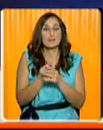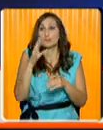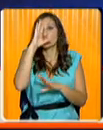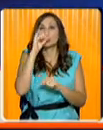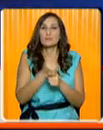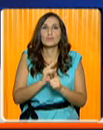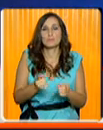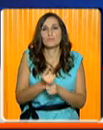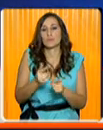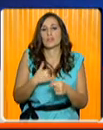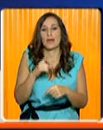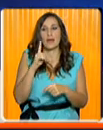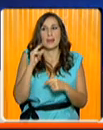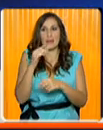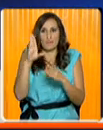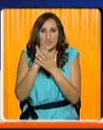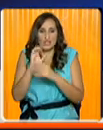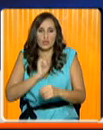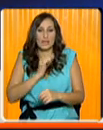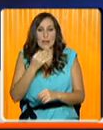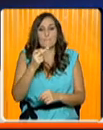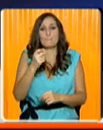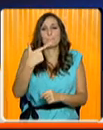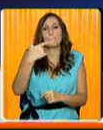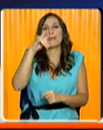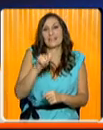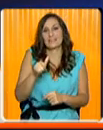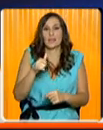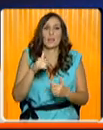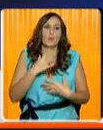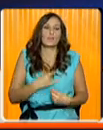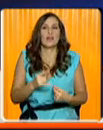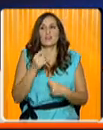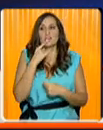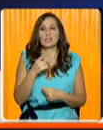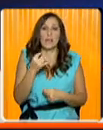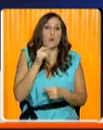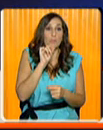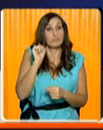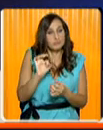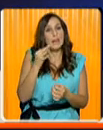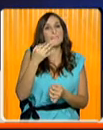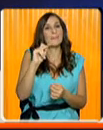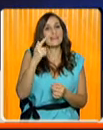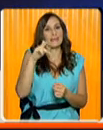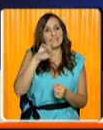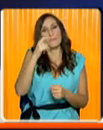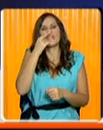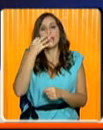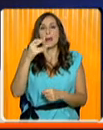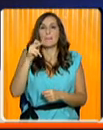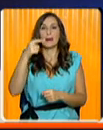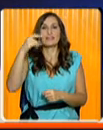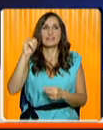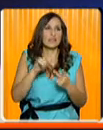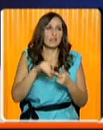porquê. A minha chamava-se Patia, chamava-se Patrícia, mas insistia para que a tratássemos por Pati. E tinham sempre nomes assim, não era? A